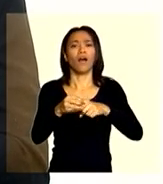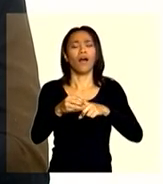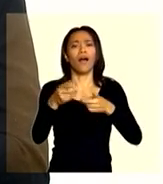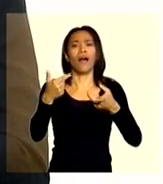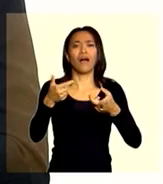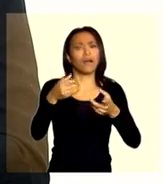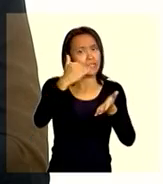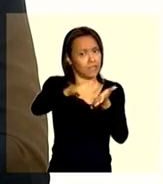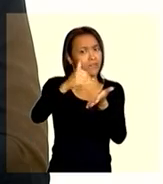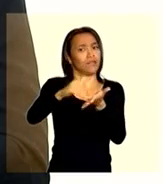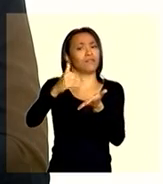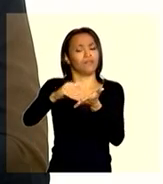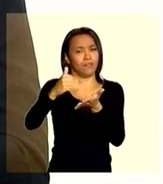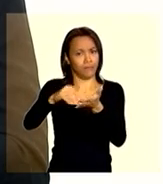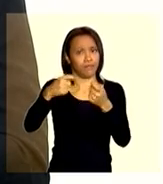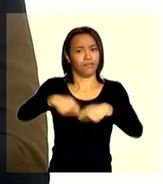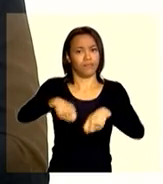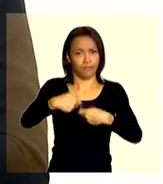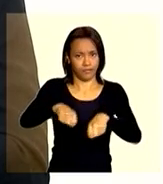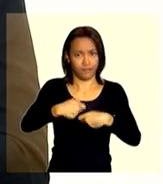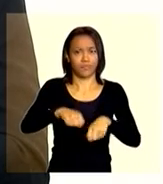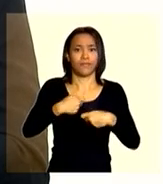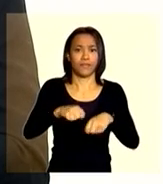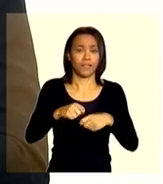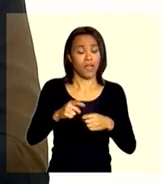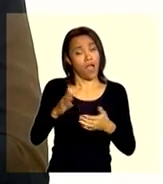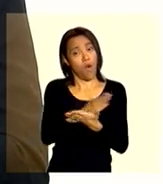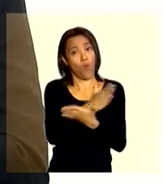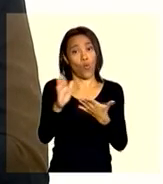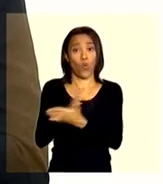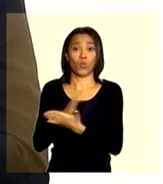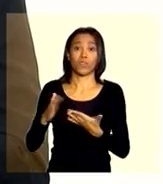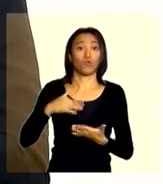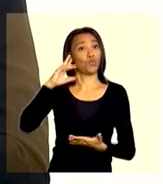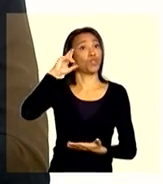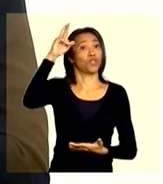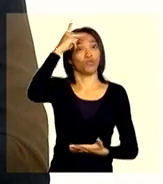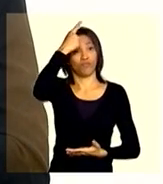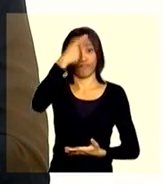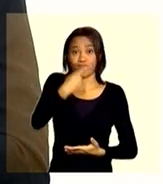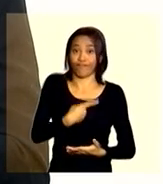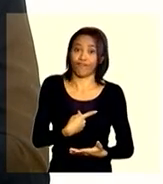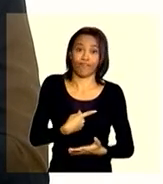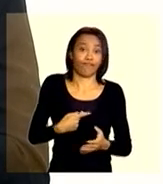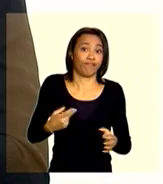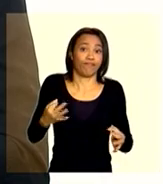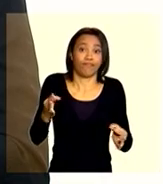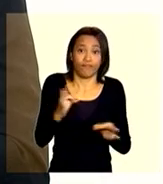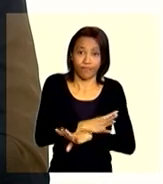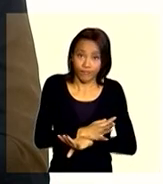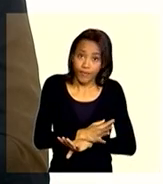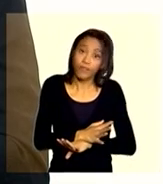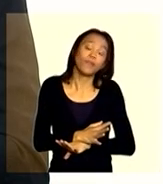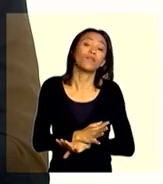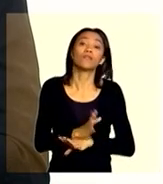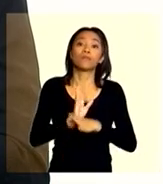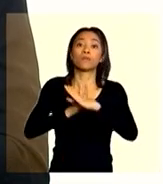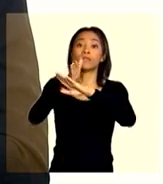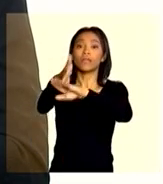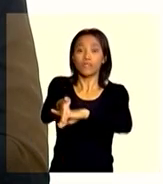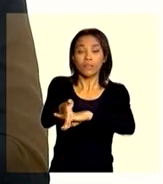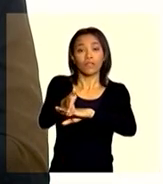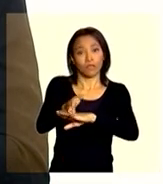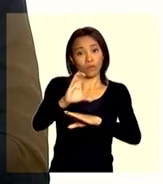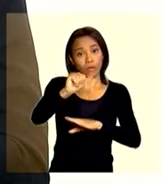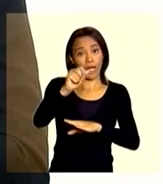sua secretaria normalmente tem tem alguns casos que o gestor apenas cadastra a pessoa na na opção de pessoa física no